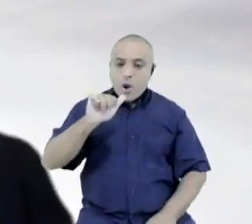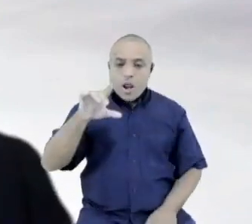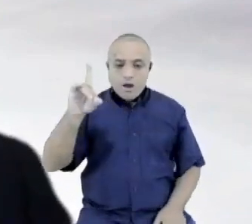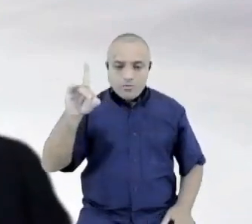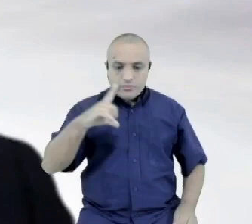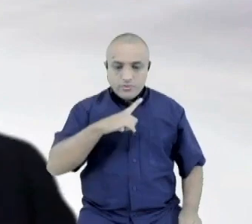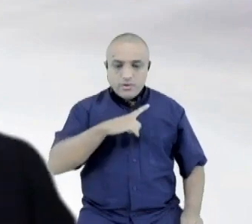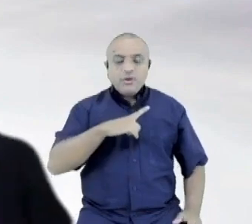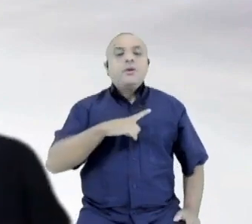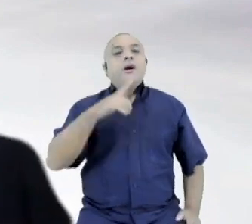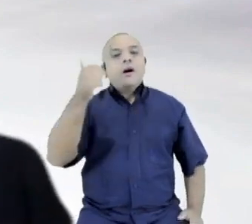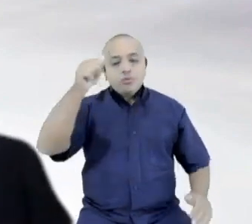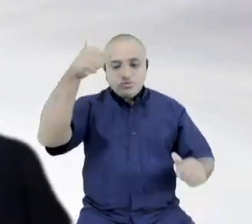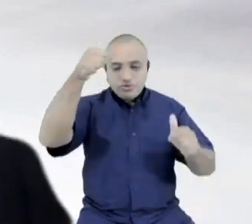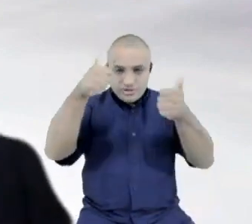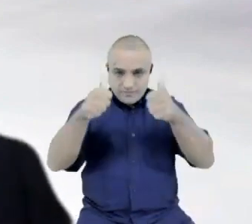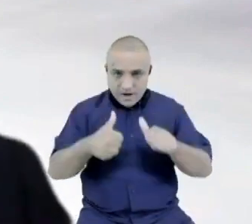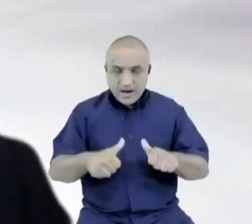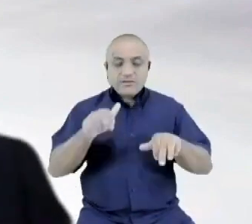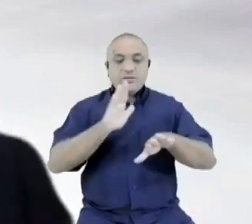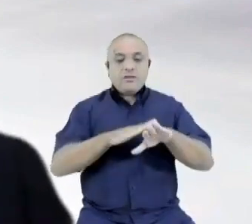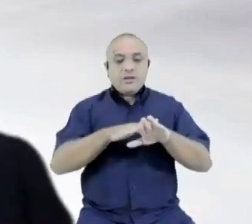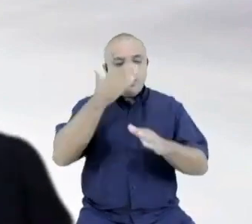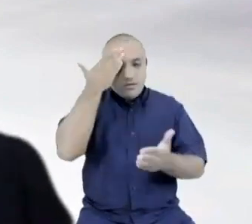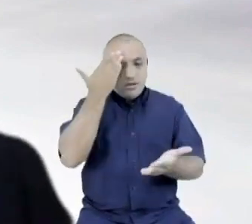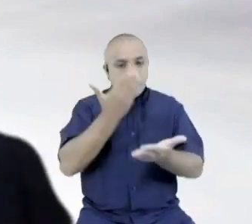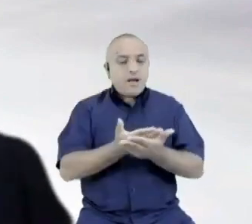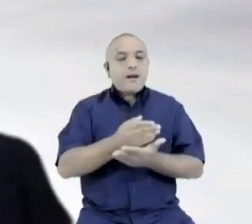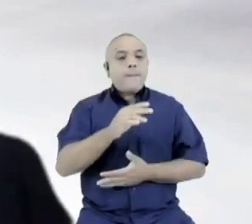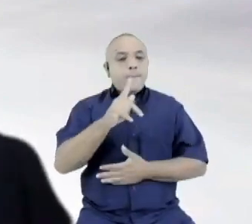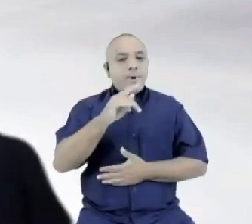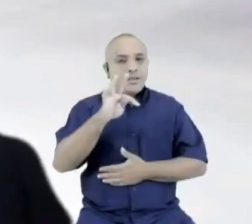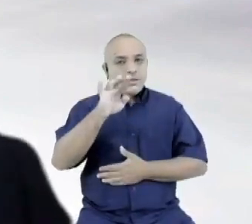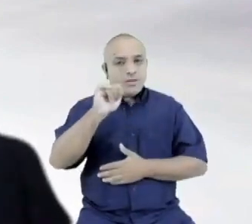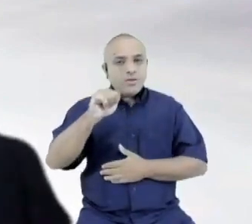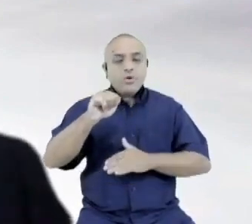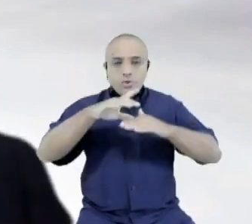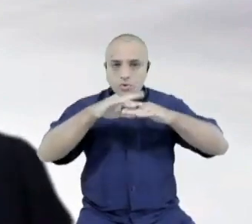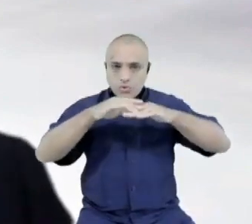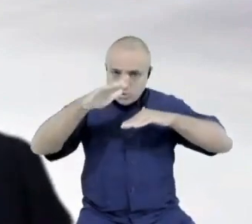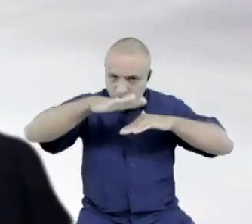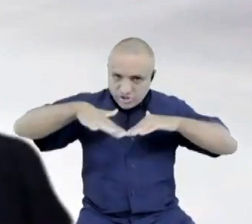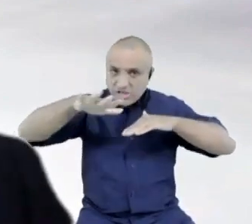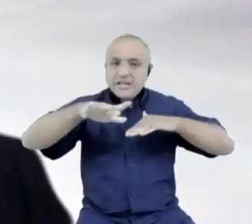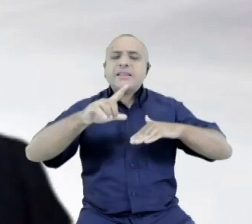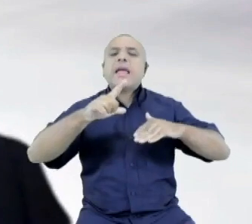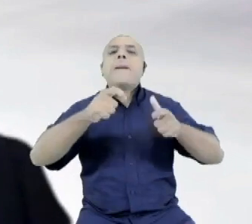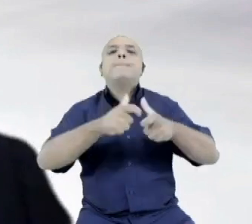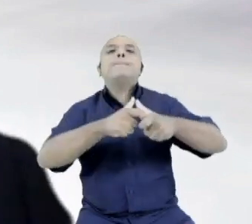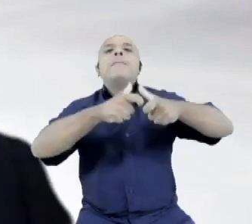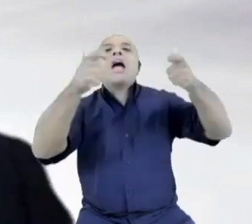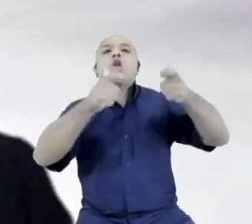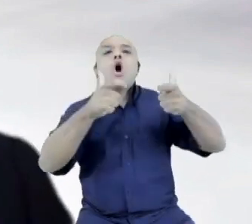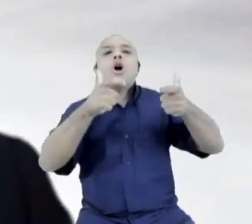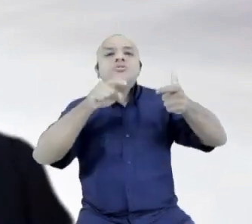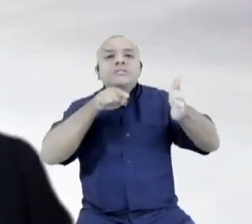Então, o laudo de imagem, e eu creio que a patologia também vai ter uma facilidade maior quando ela tiver